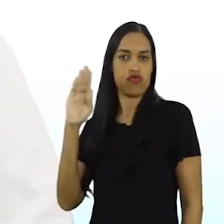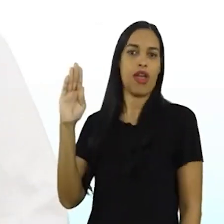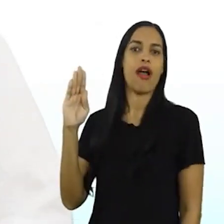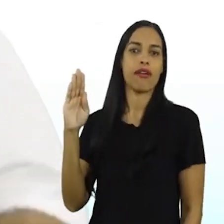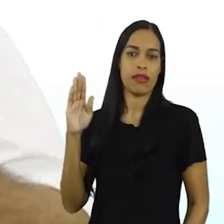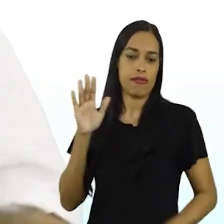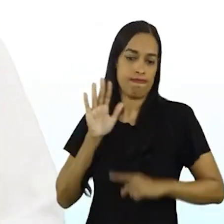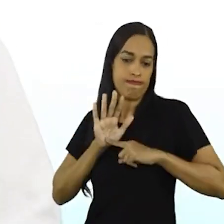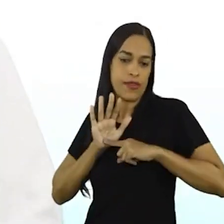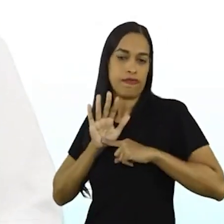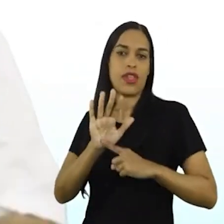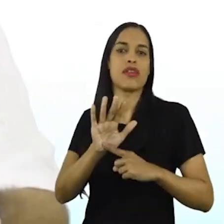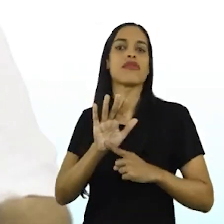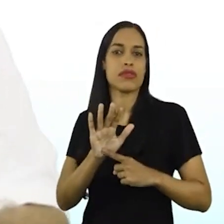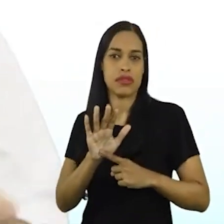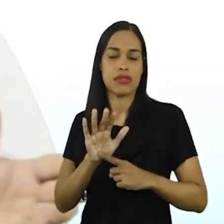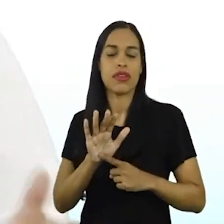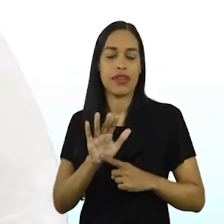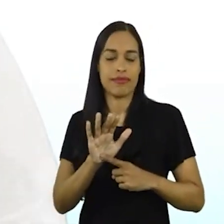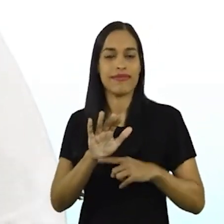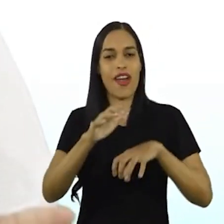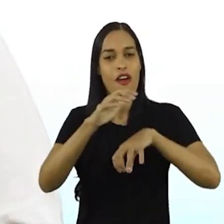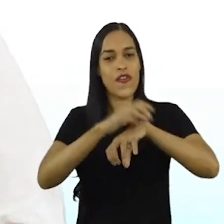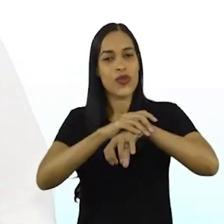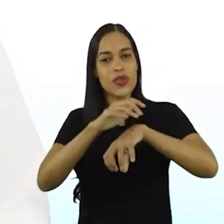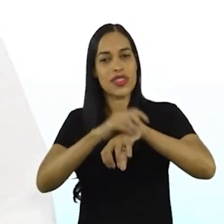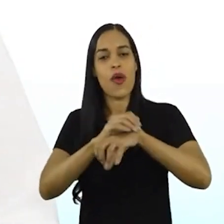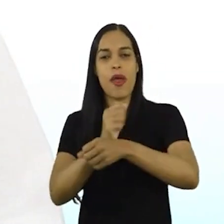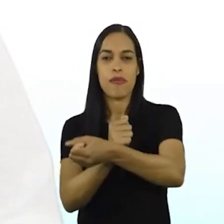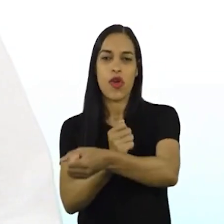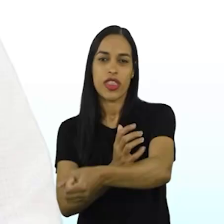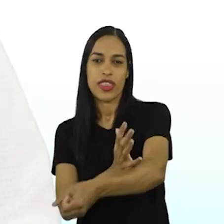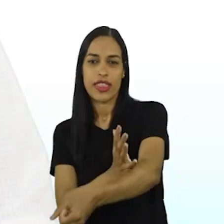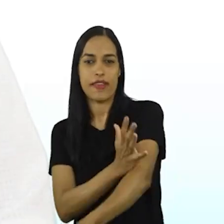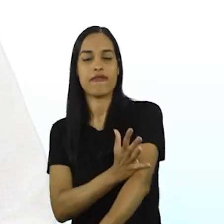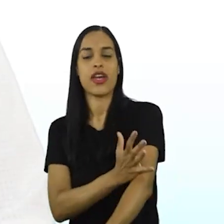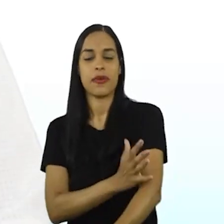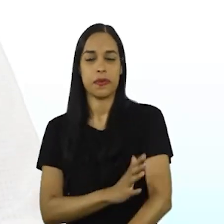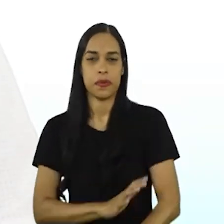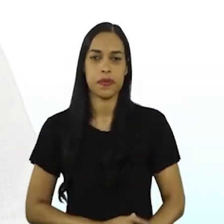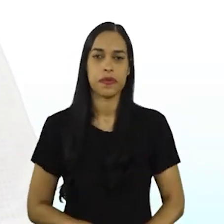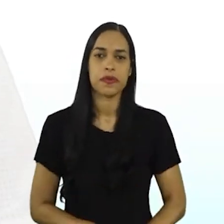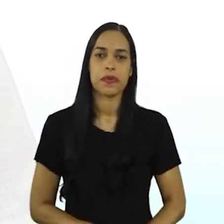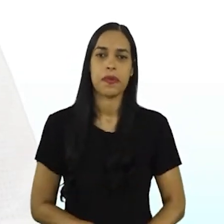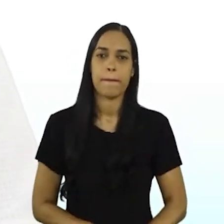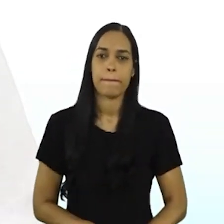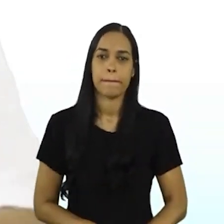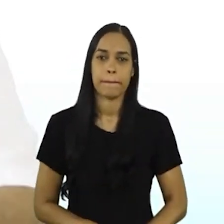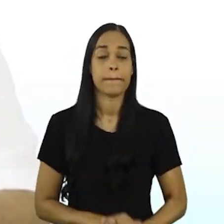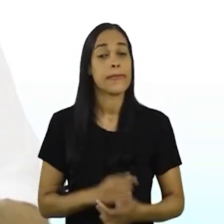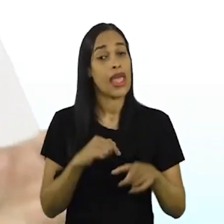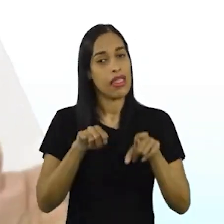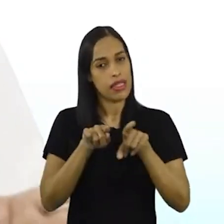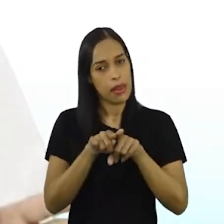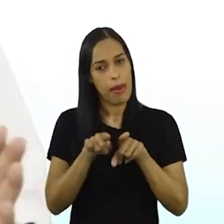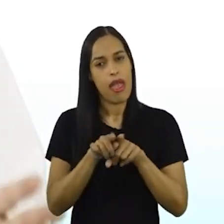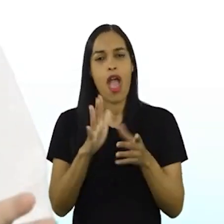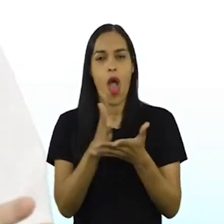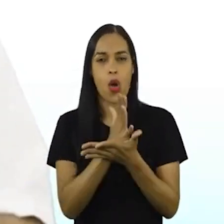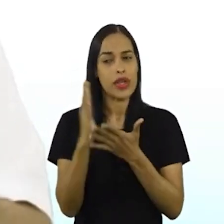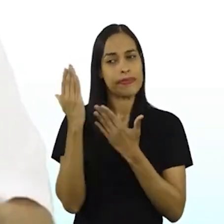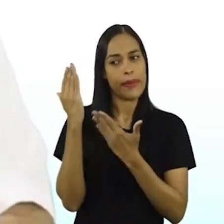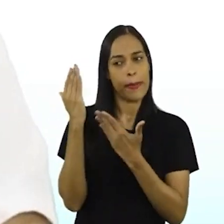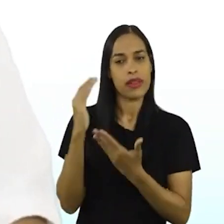destaque, em evidência, logo o predomínio da função expressiva ou emotiva, com passagens apelativas